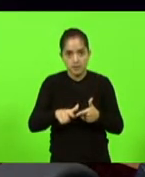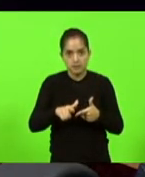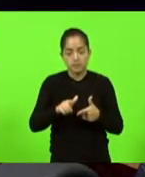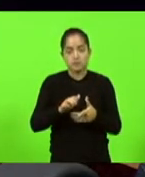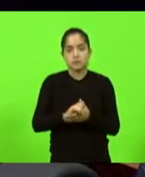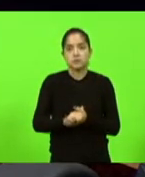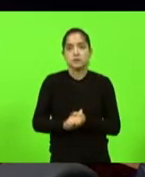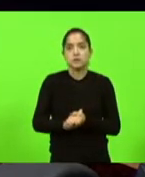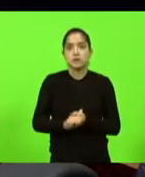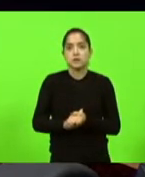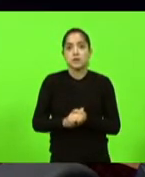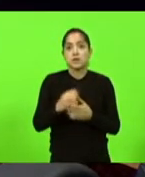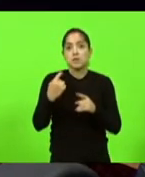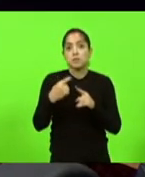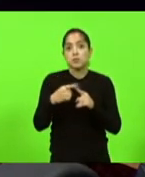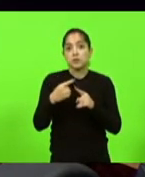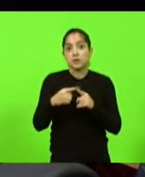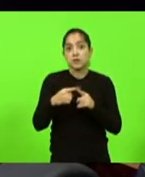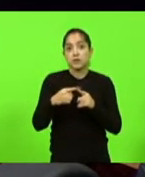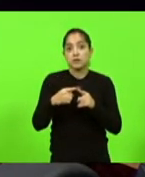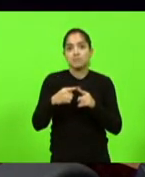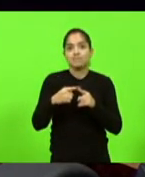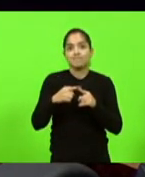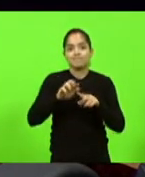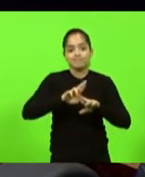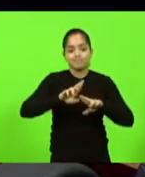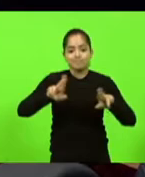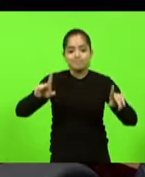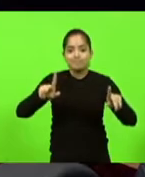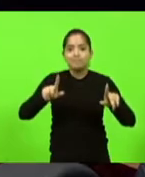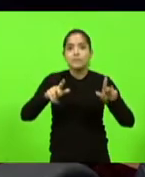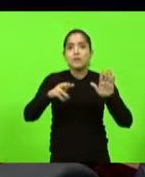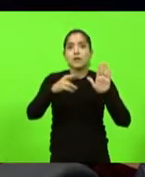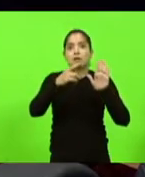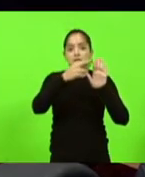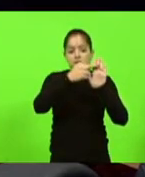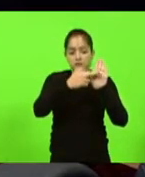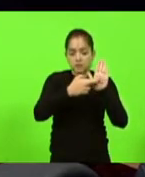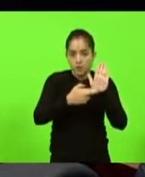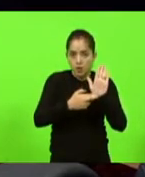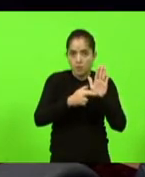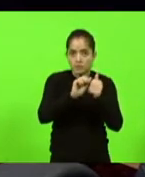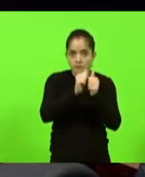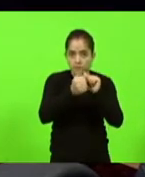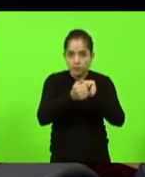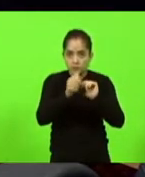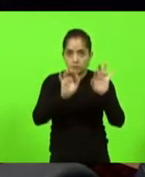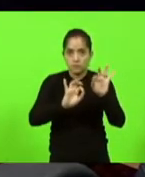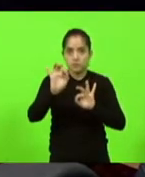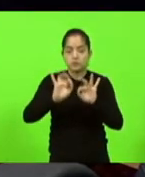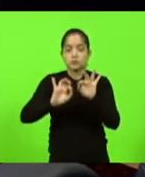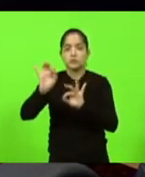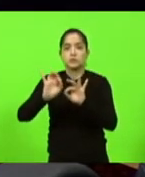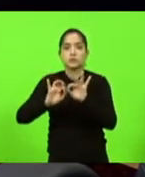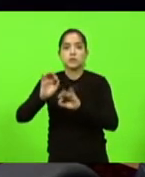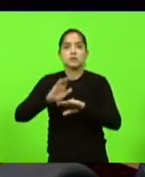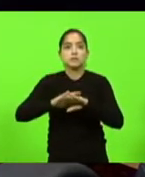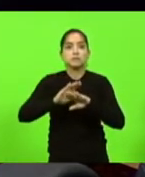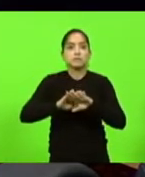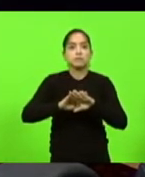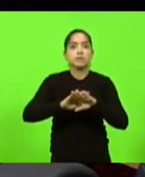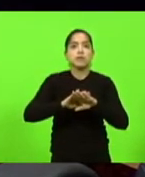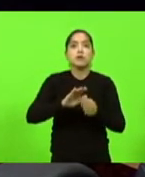Fazendário, porque ele sai fora das normas que foram ajustadas pelo Conselho Nacional, pelo